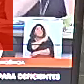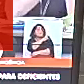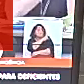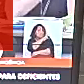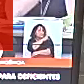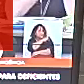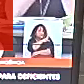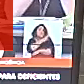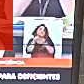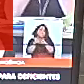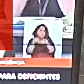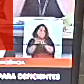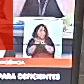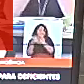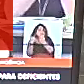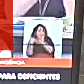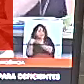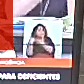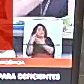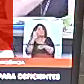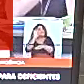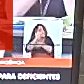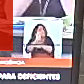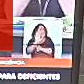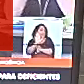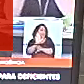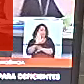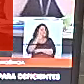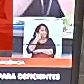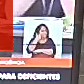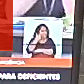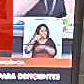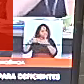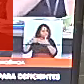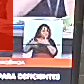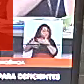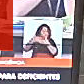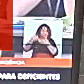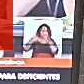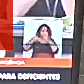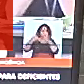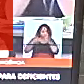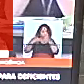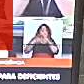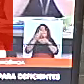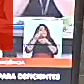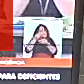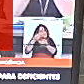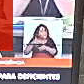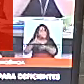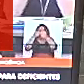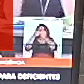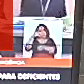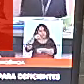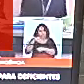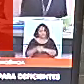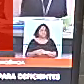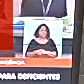Estado. Isso nós vamos discutir depois, se Deus quiser, vamos melhorar esse item. E vamos passar a